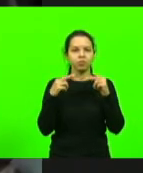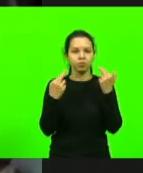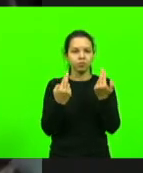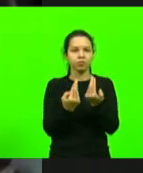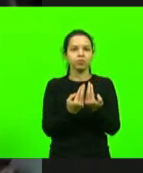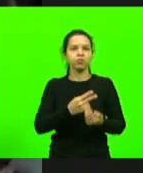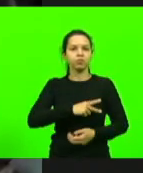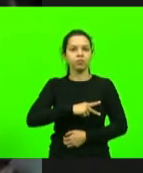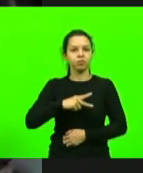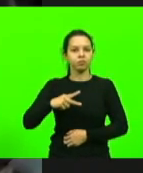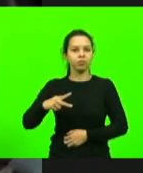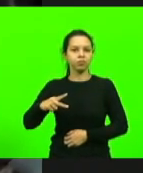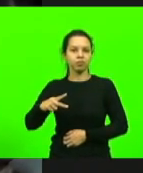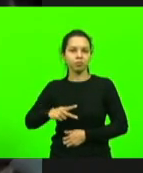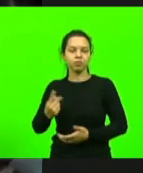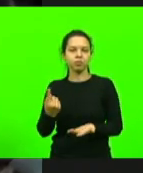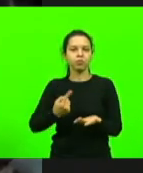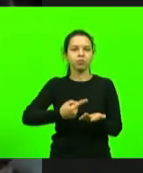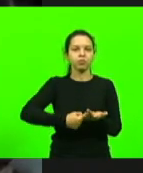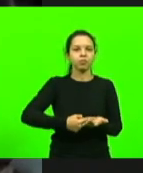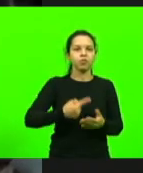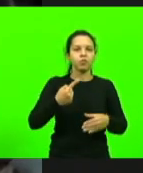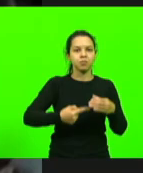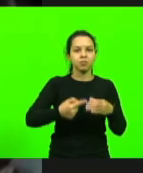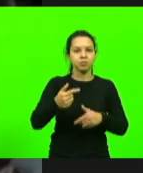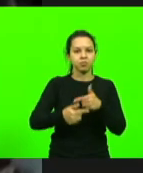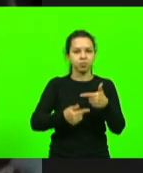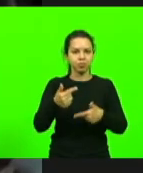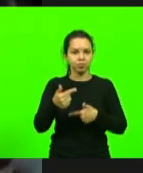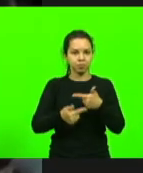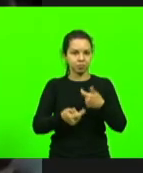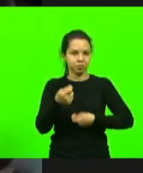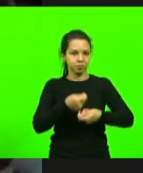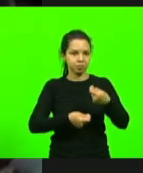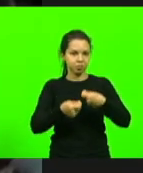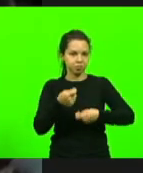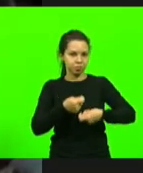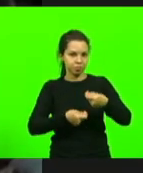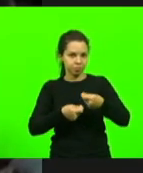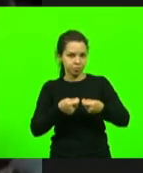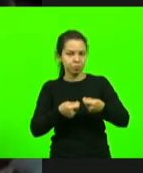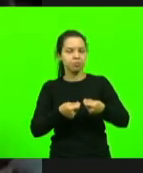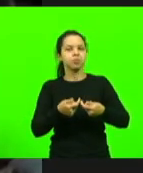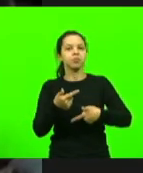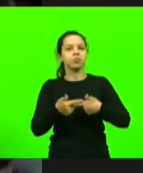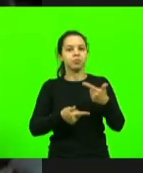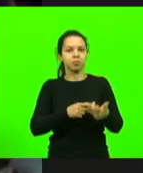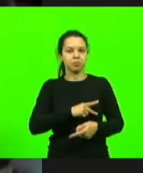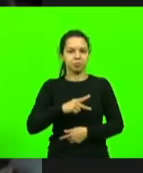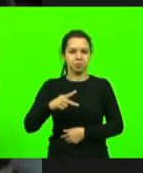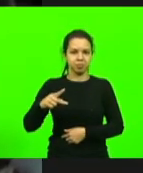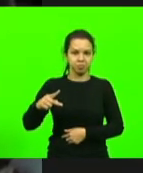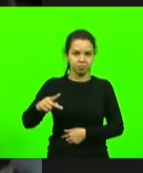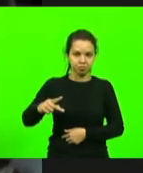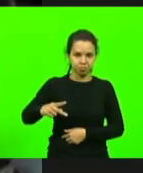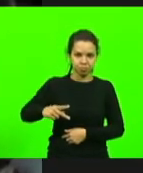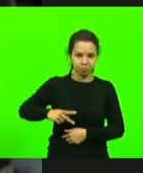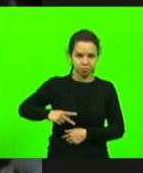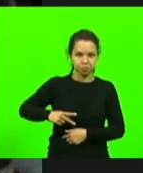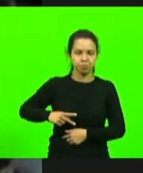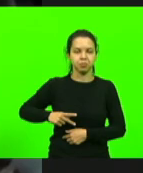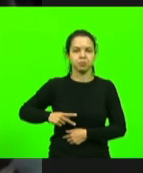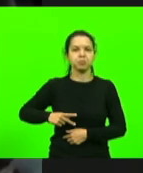pública convocada pela comissão de trabalho administração e serviço público atendendo a